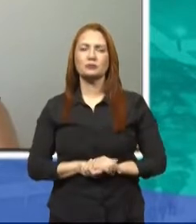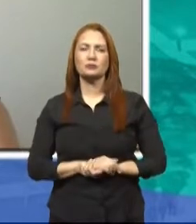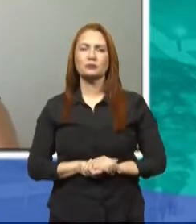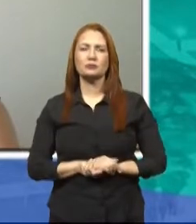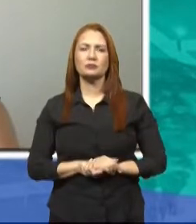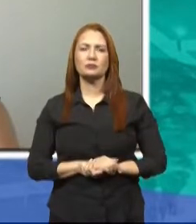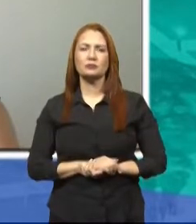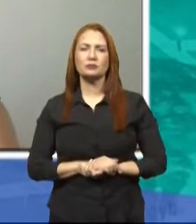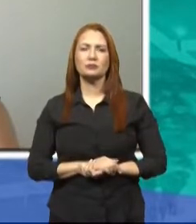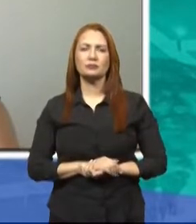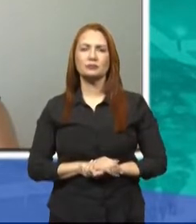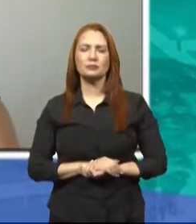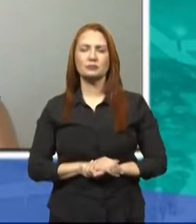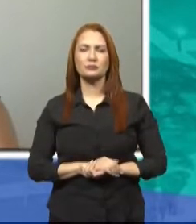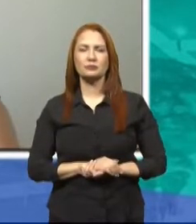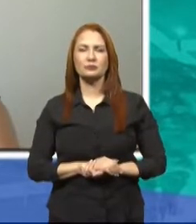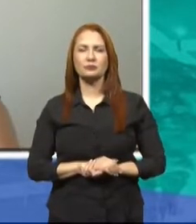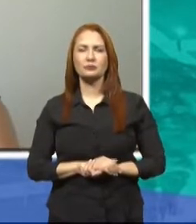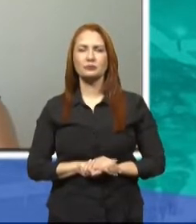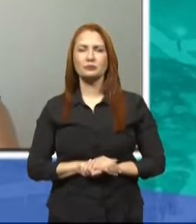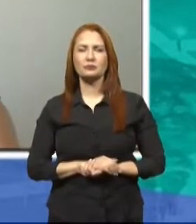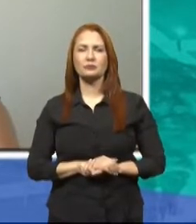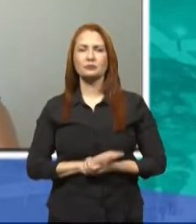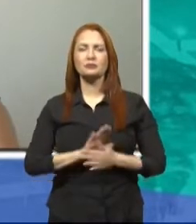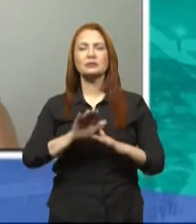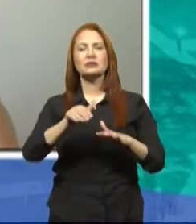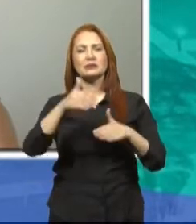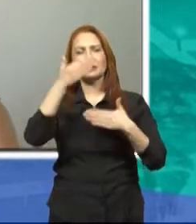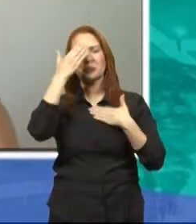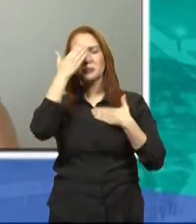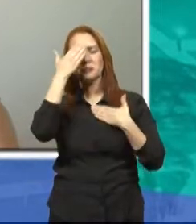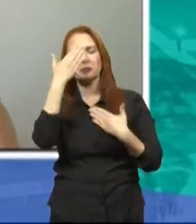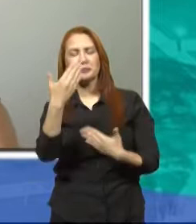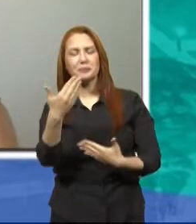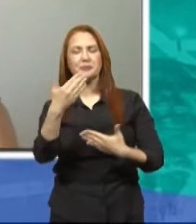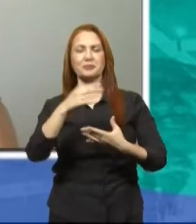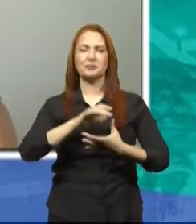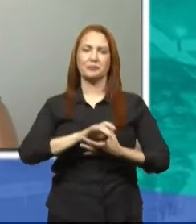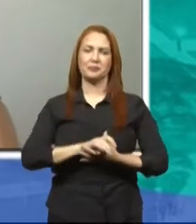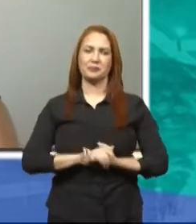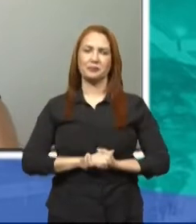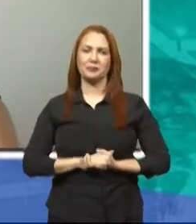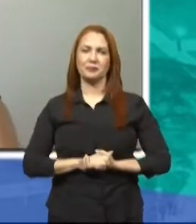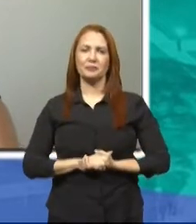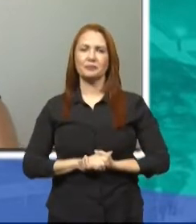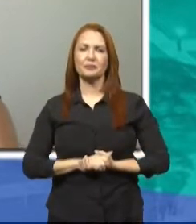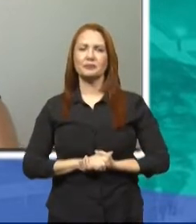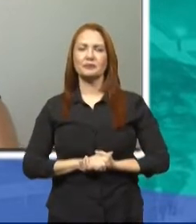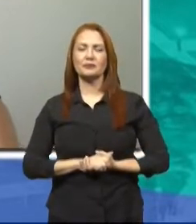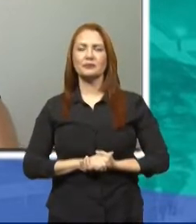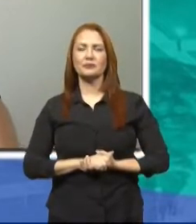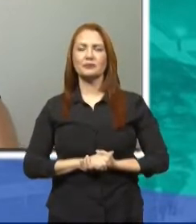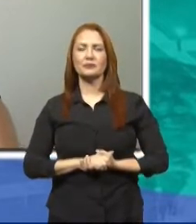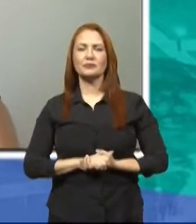Por enquanto, é isso aí. Foi. Muito obrigado, Milton. Realmente